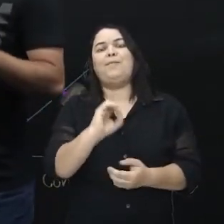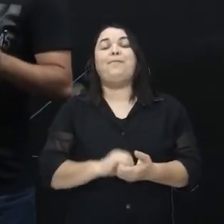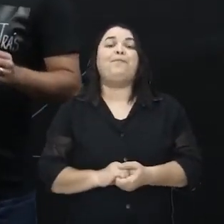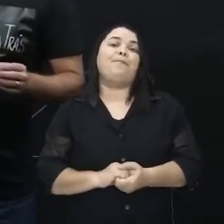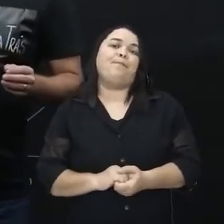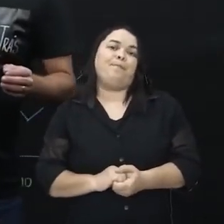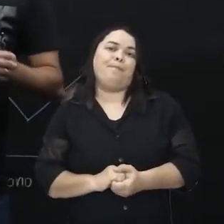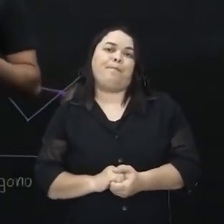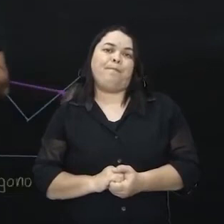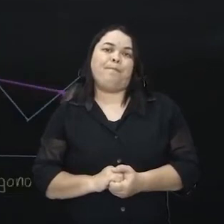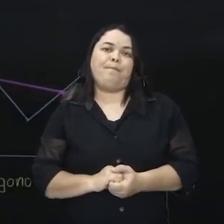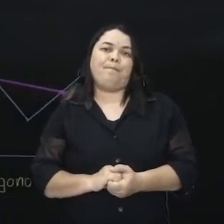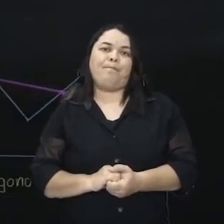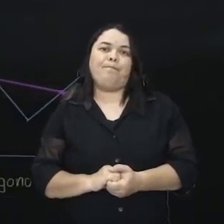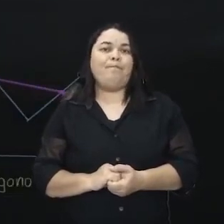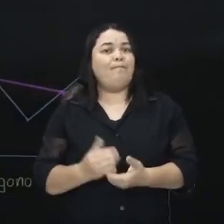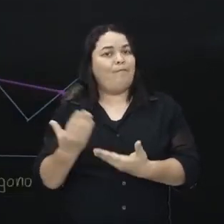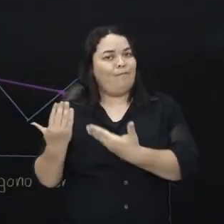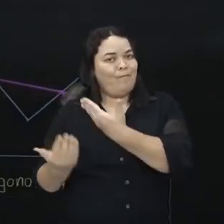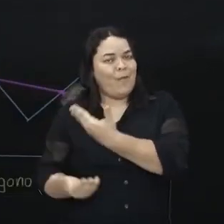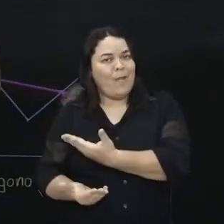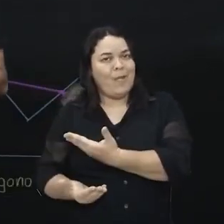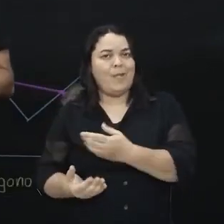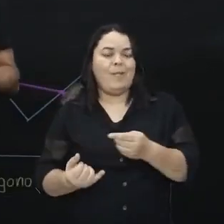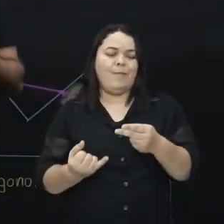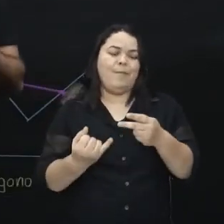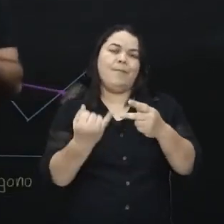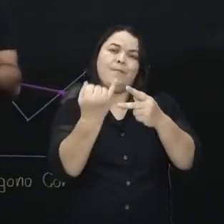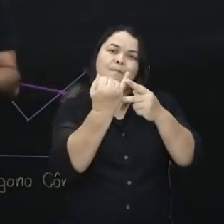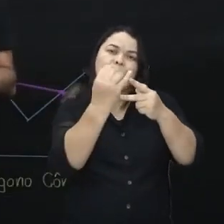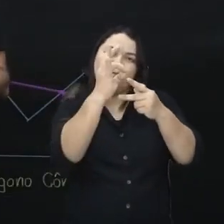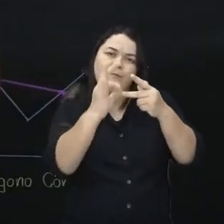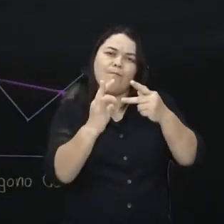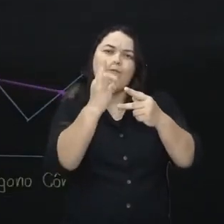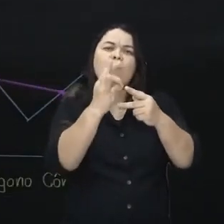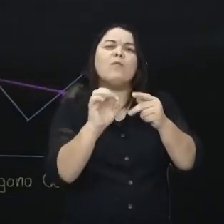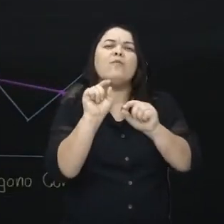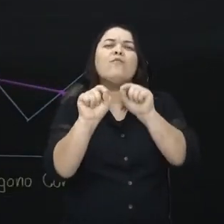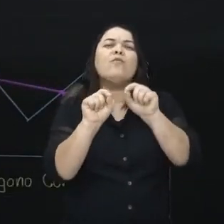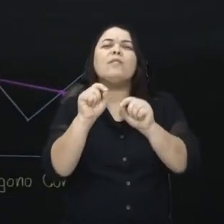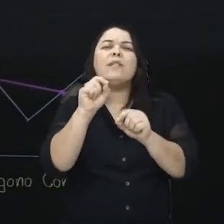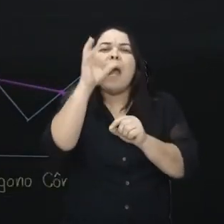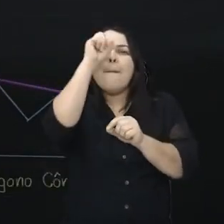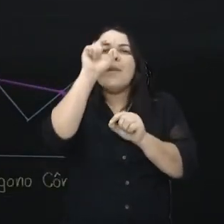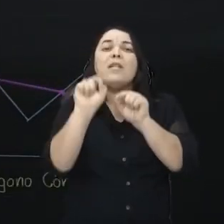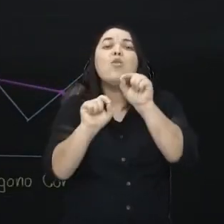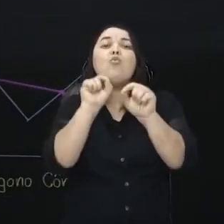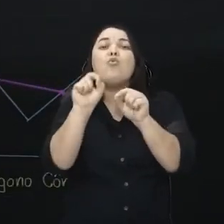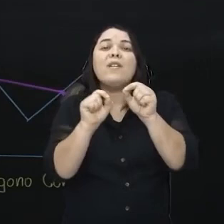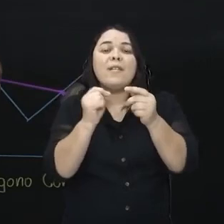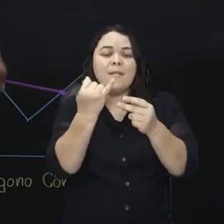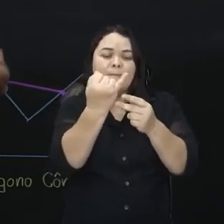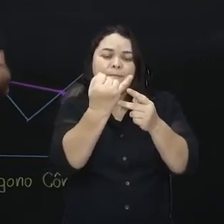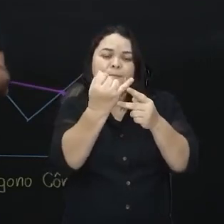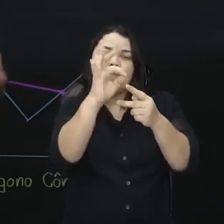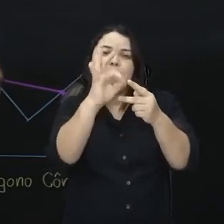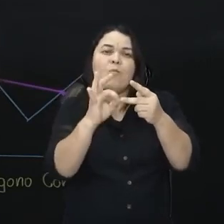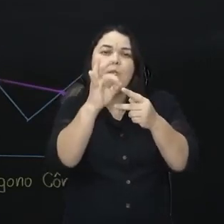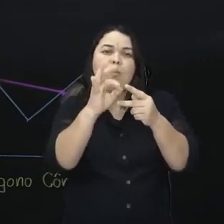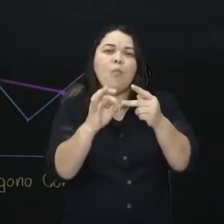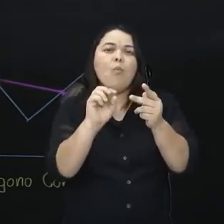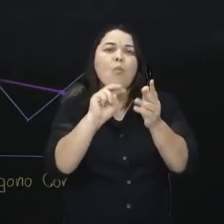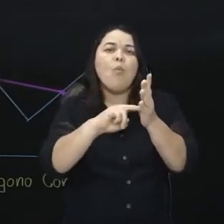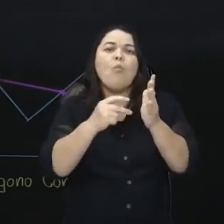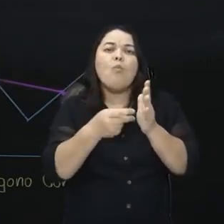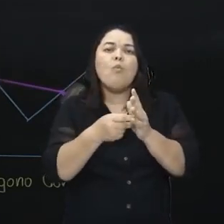tá? Então tá aí a nossa aula sobre polígonos, onde você aprendeu o que são polígonos, como eles se